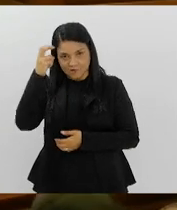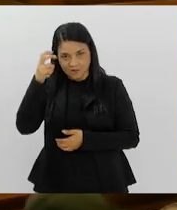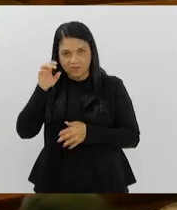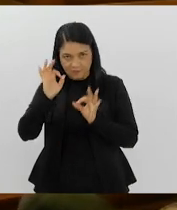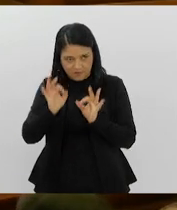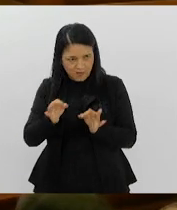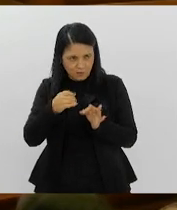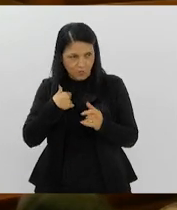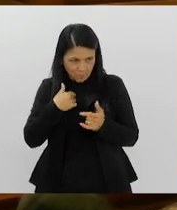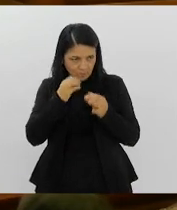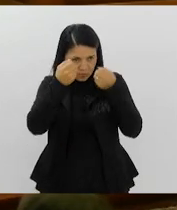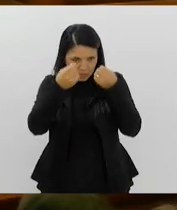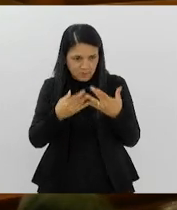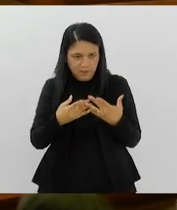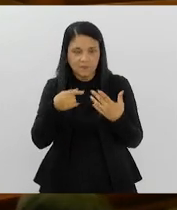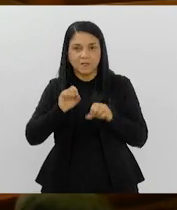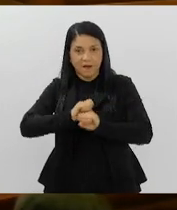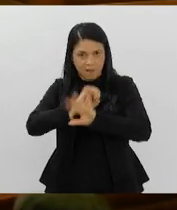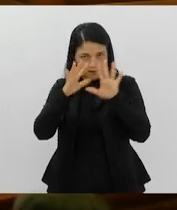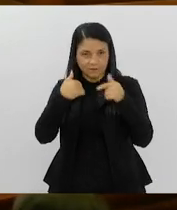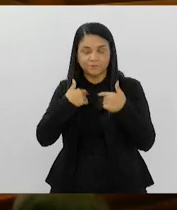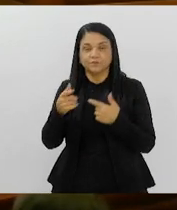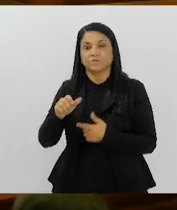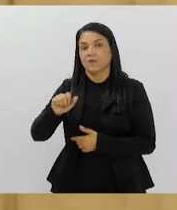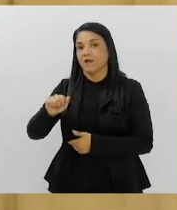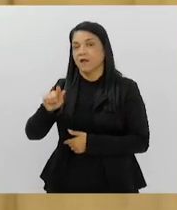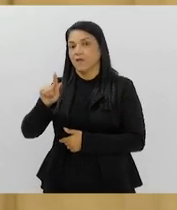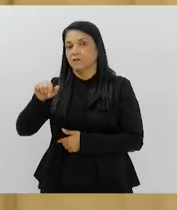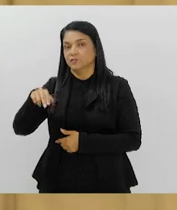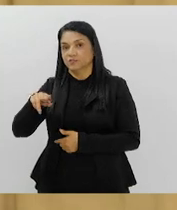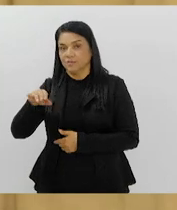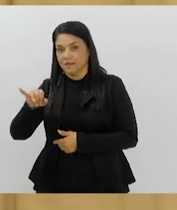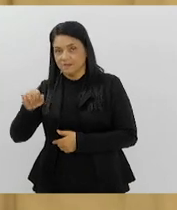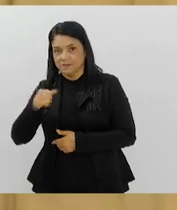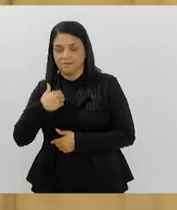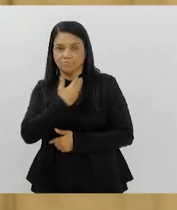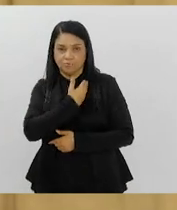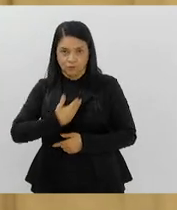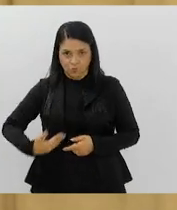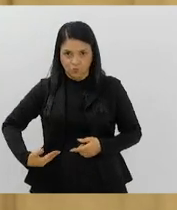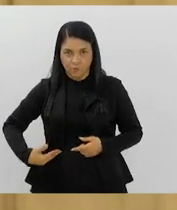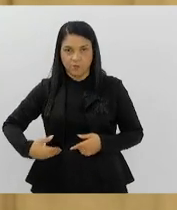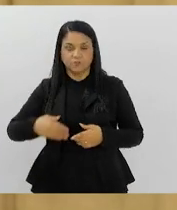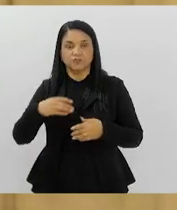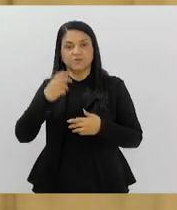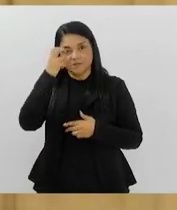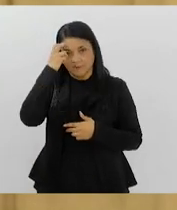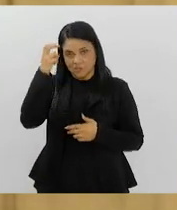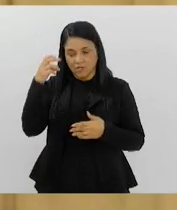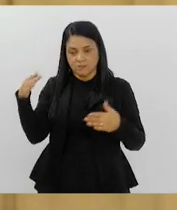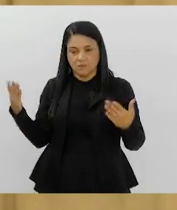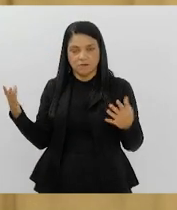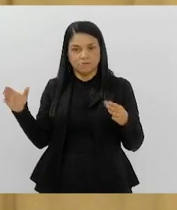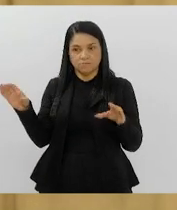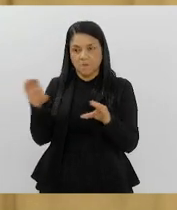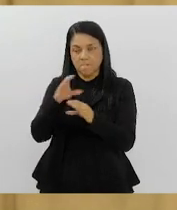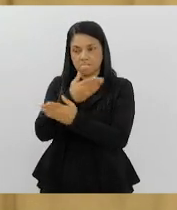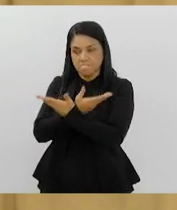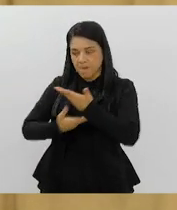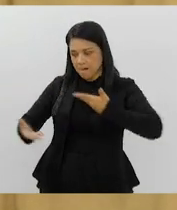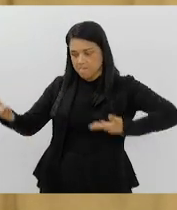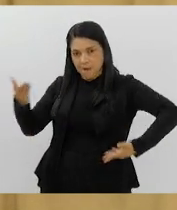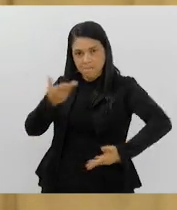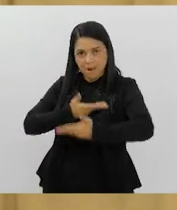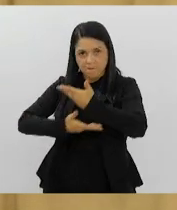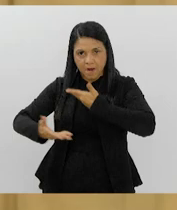Isso. As agências de inteligência de segurança pública, elas se comunicam entre si. E vamos